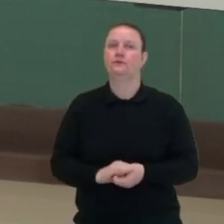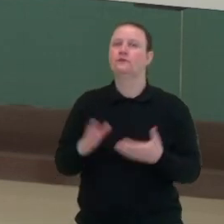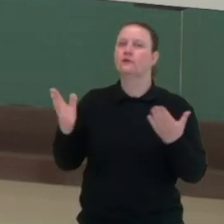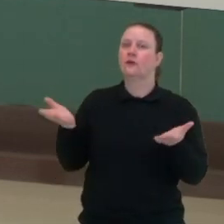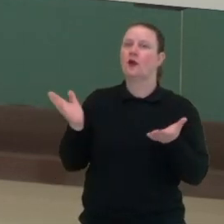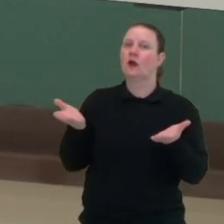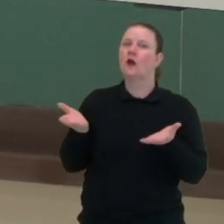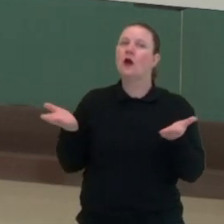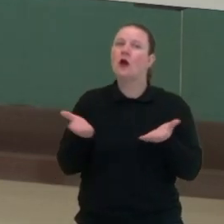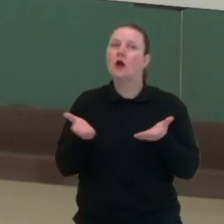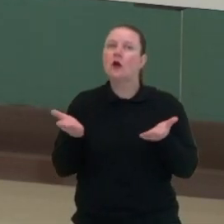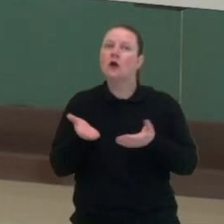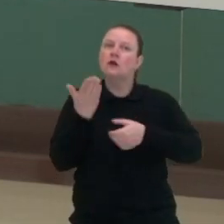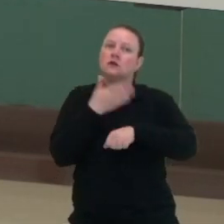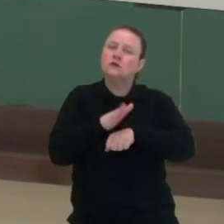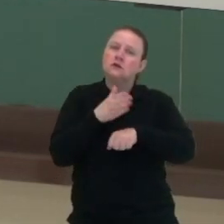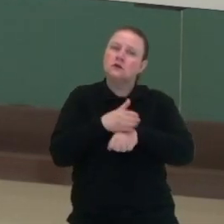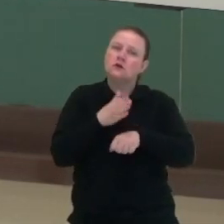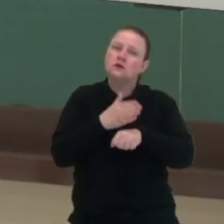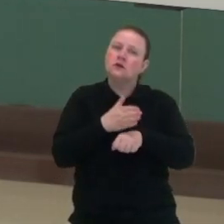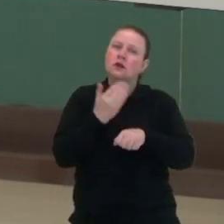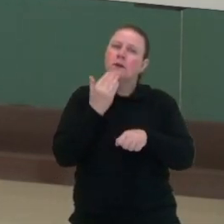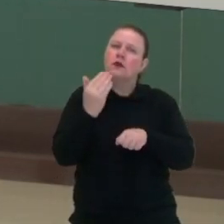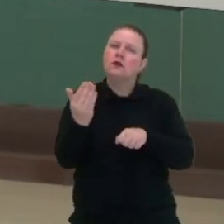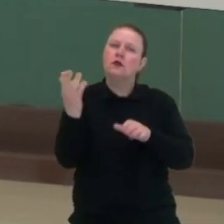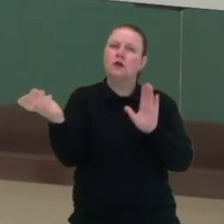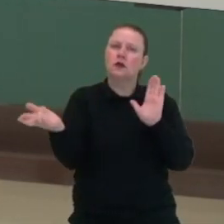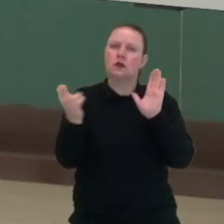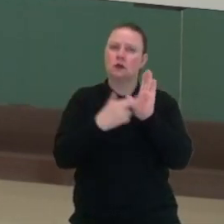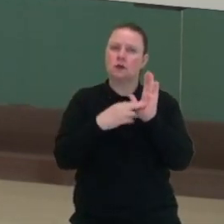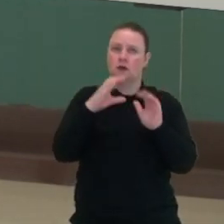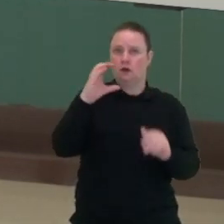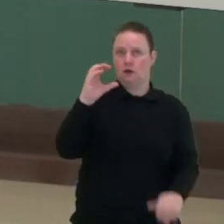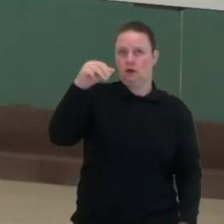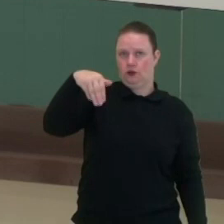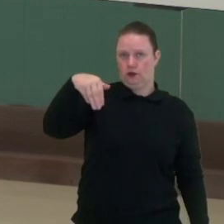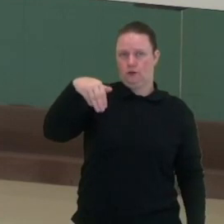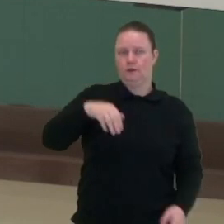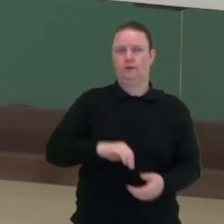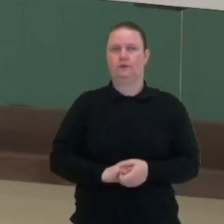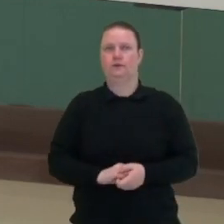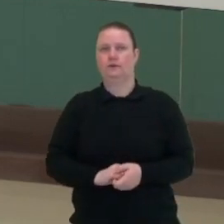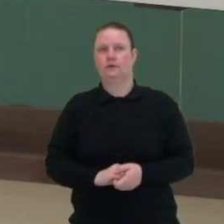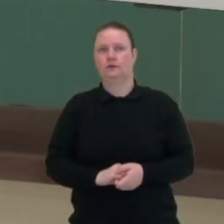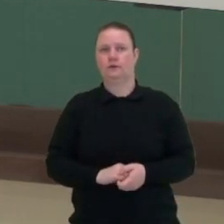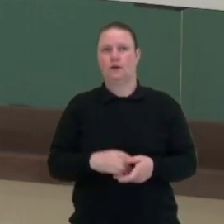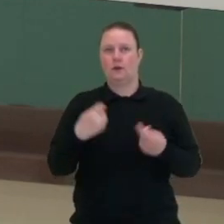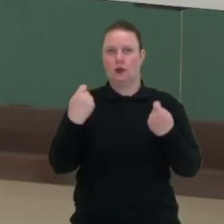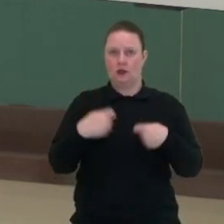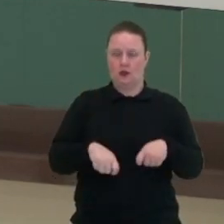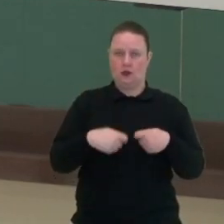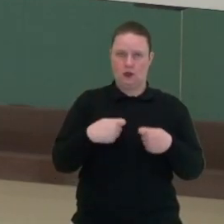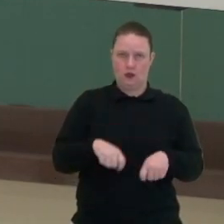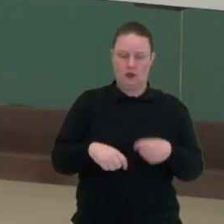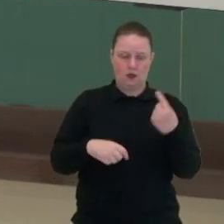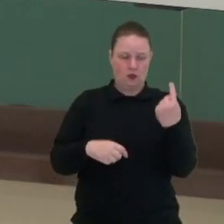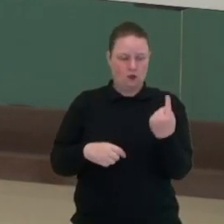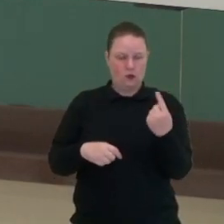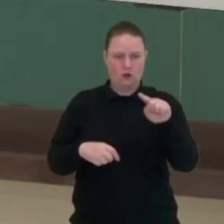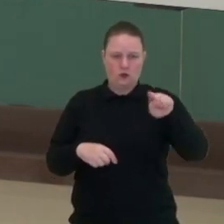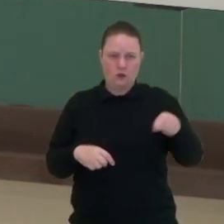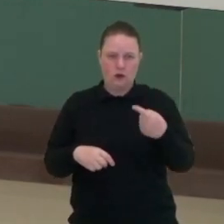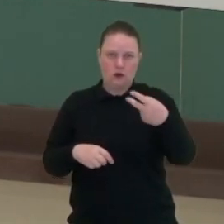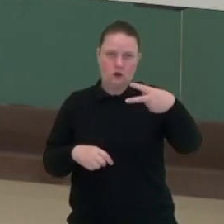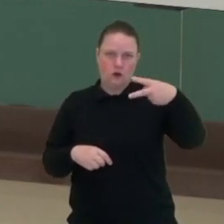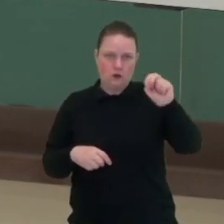já está pedindo a resposta em centímetros. Então, você vai ter que transformar